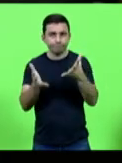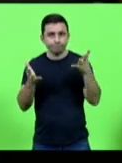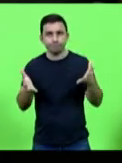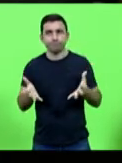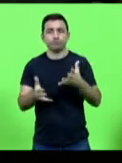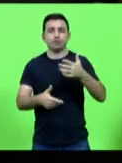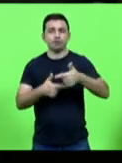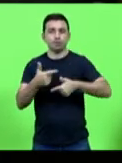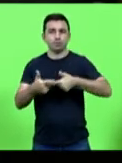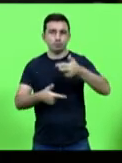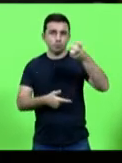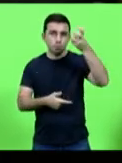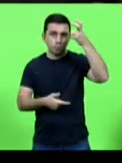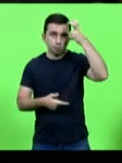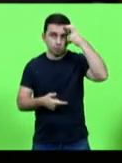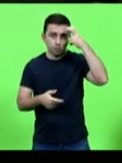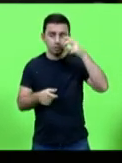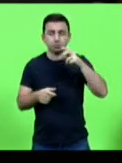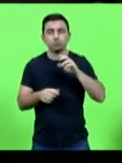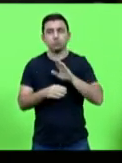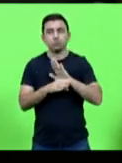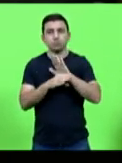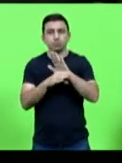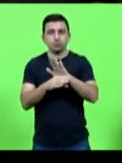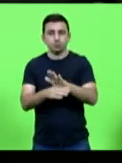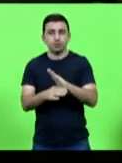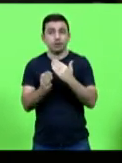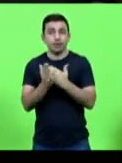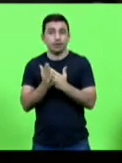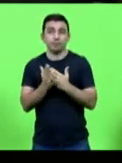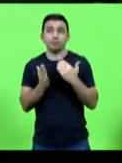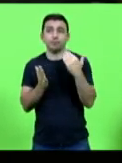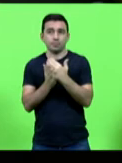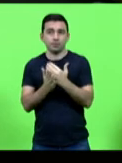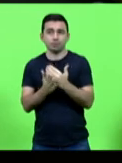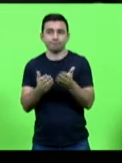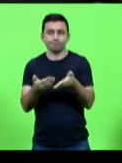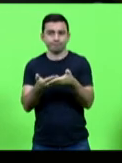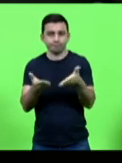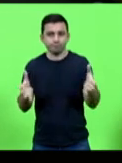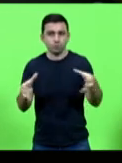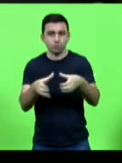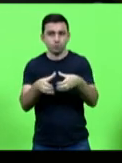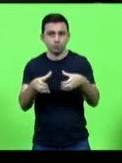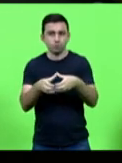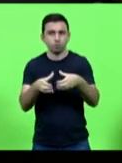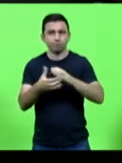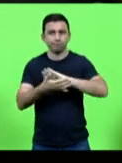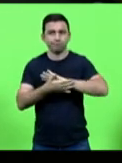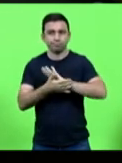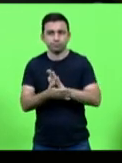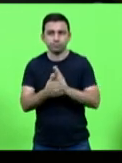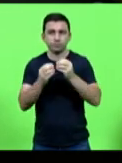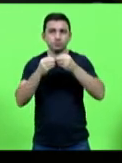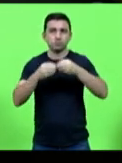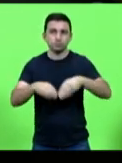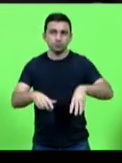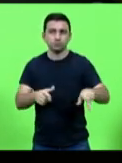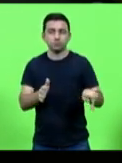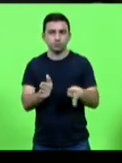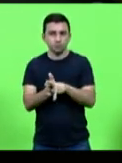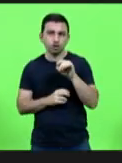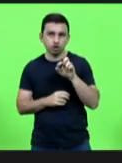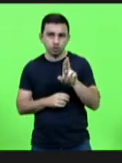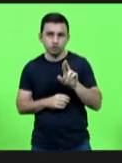atividade cultural e beneficiando, sobremaneira, esse setor que foi brutalmente prejudicado pela pandemia em